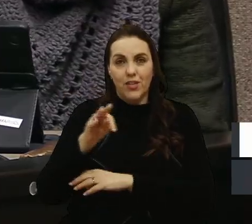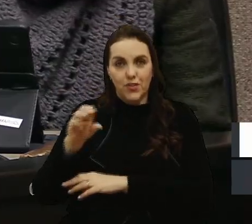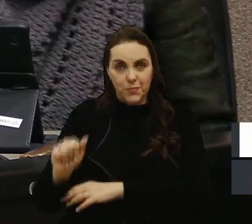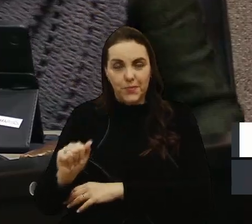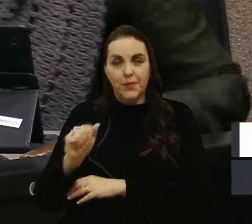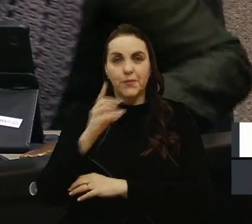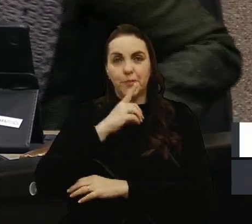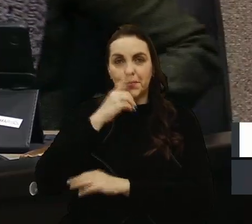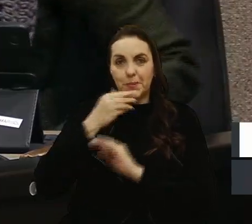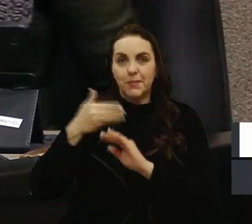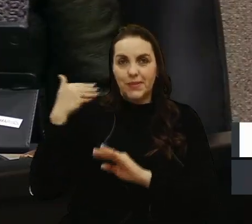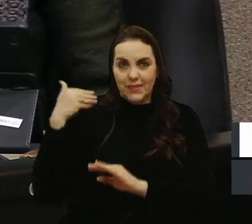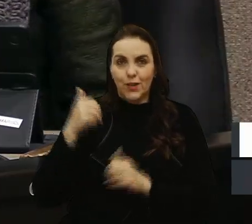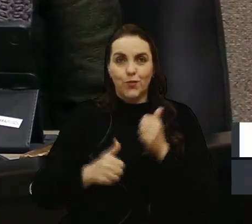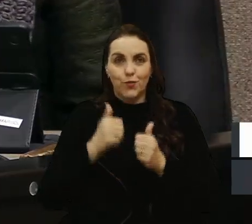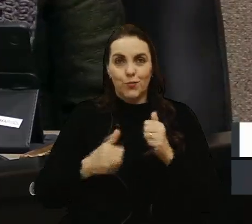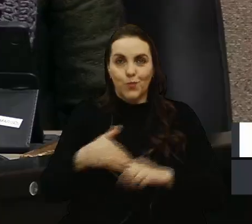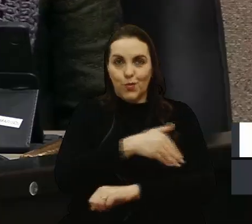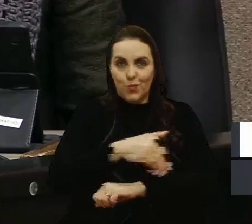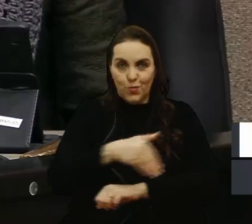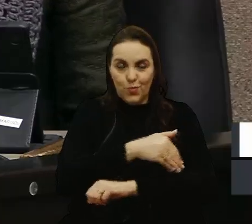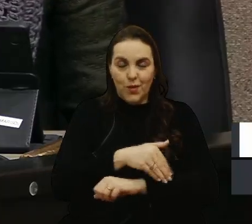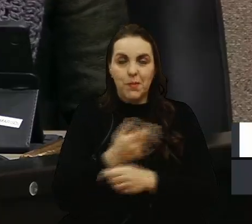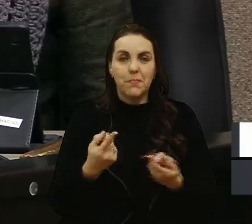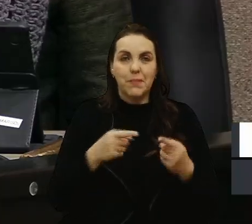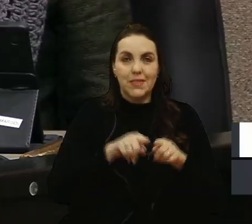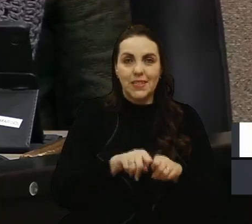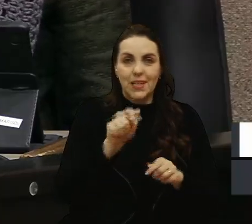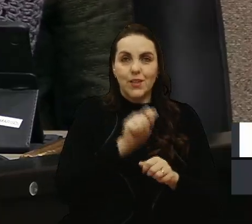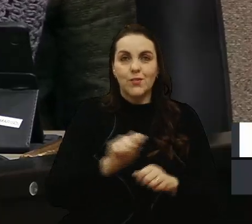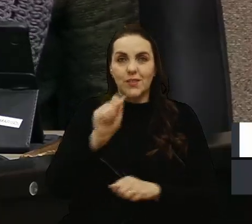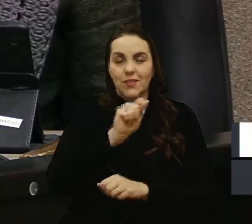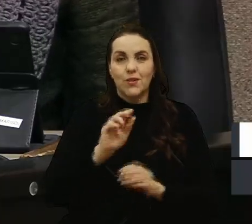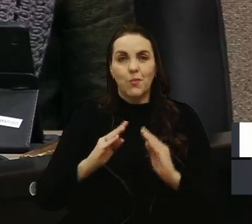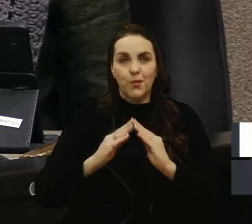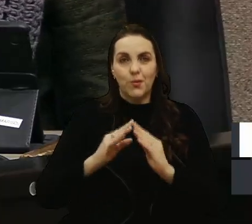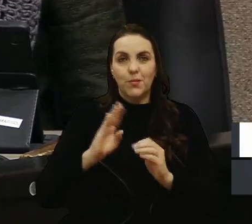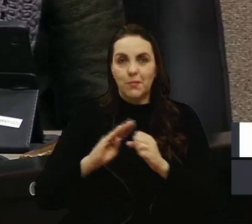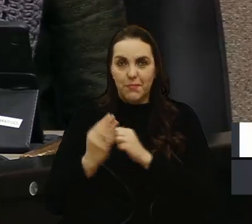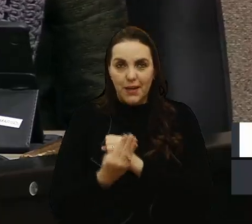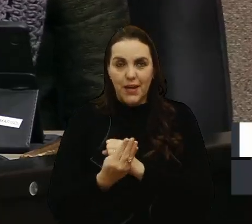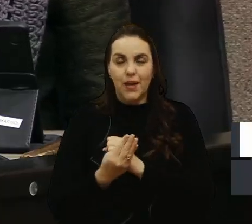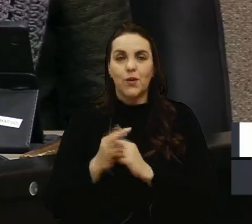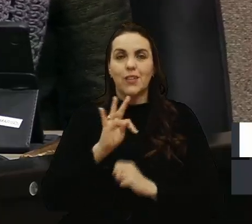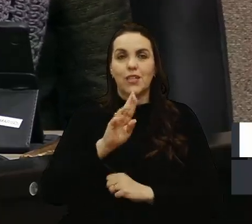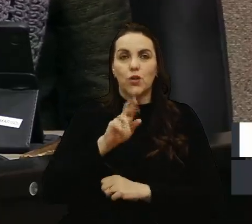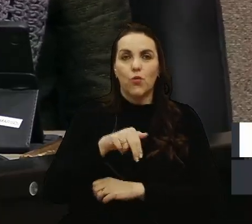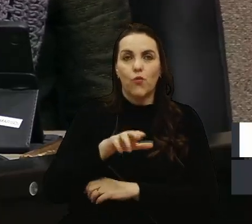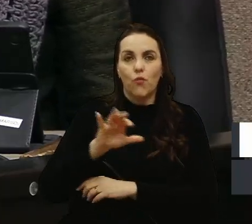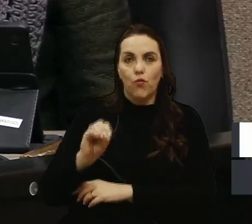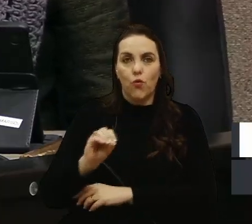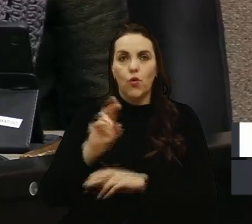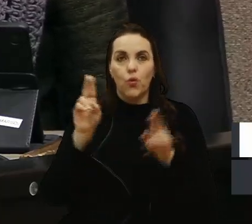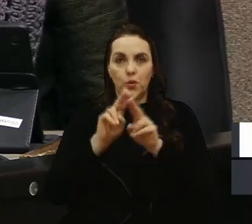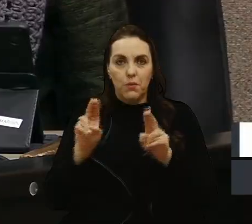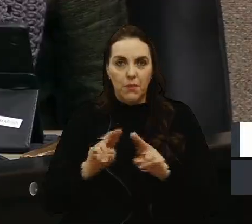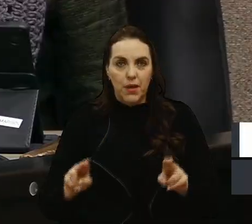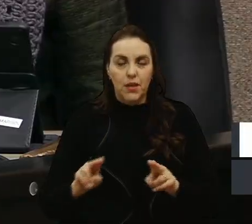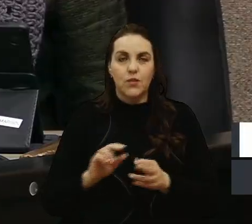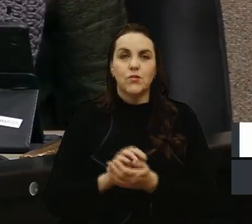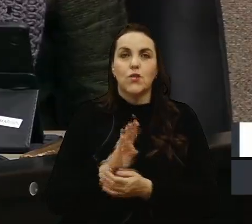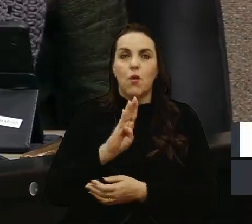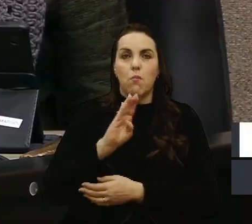atividade muito legal, né? Em parceria com a MOB do Fátima, com a Triunfo, com a Unimed, com a BU e com a B,